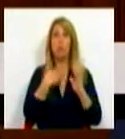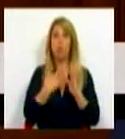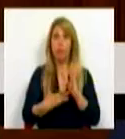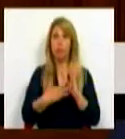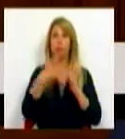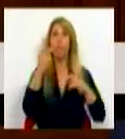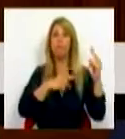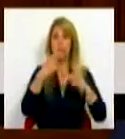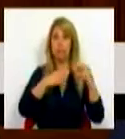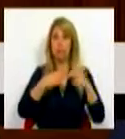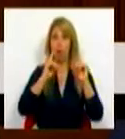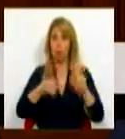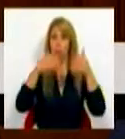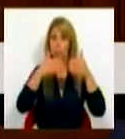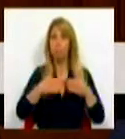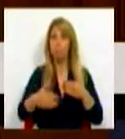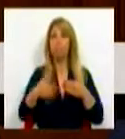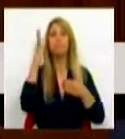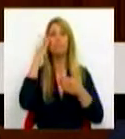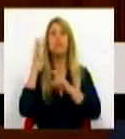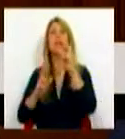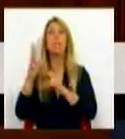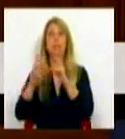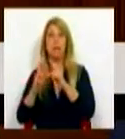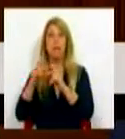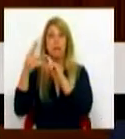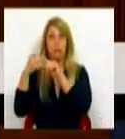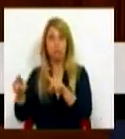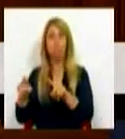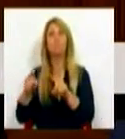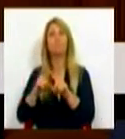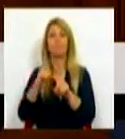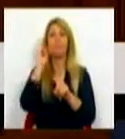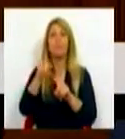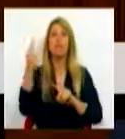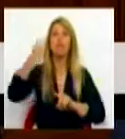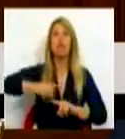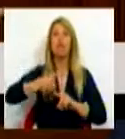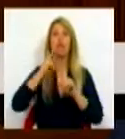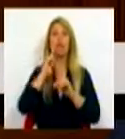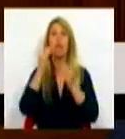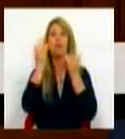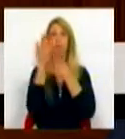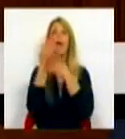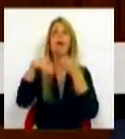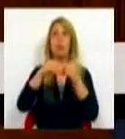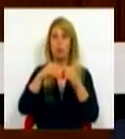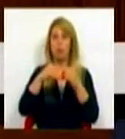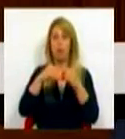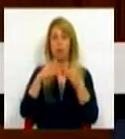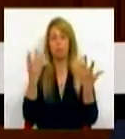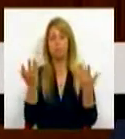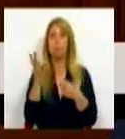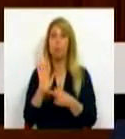a imparidade veio trazer exigências de informação adicionais, nomeadamente pelo facto de se necessitar de